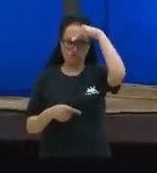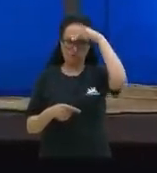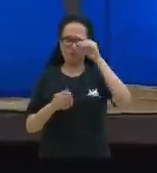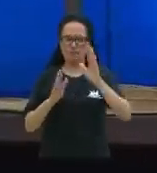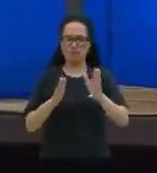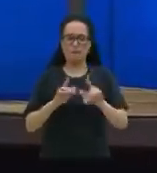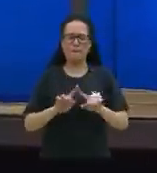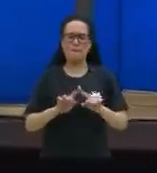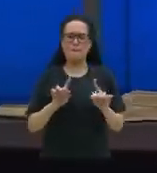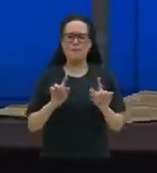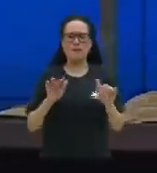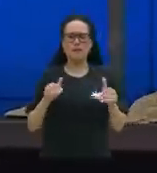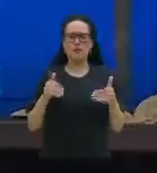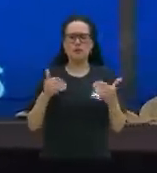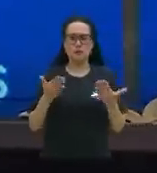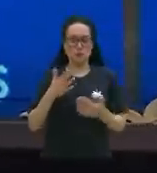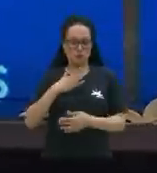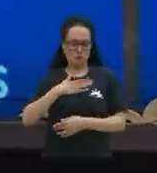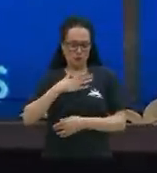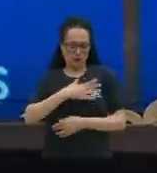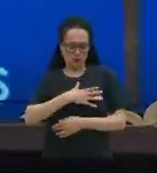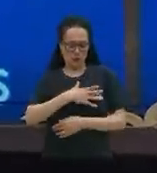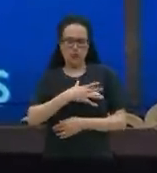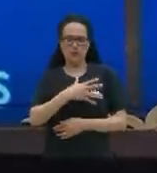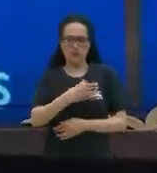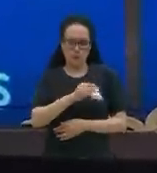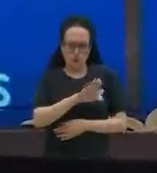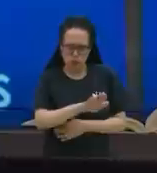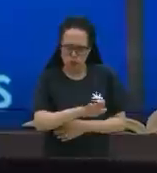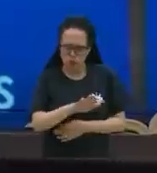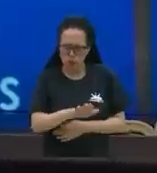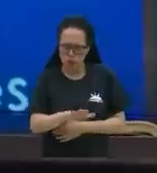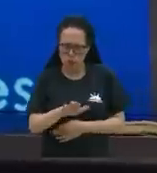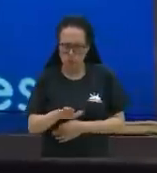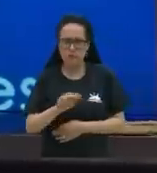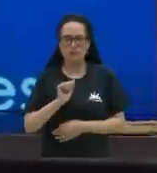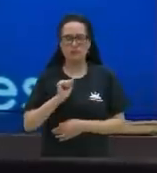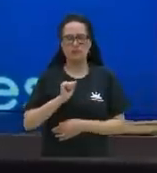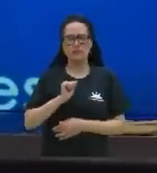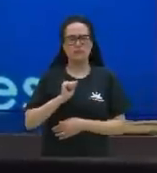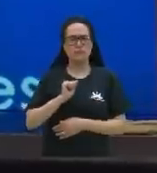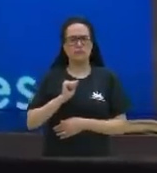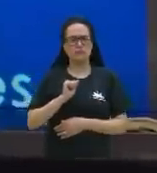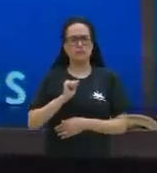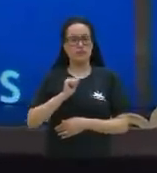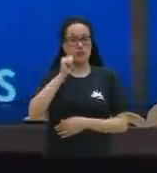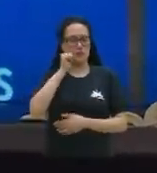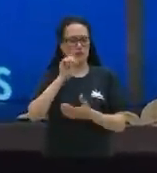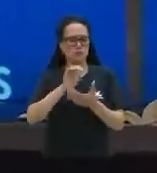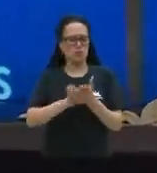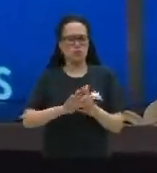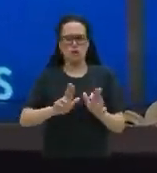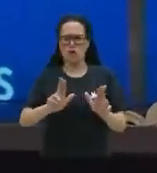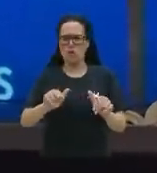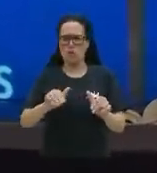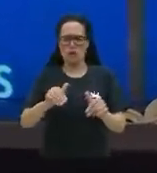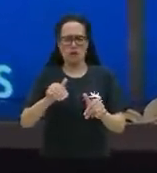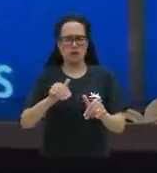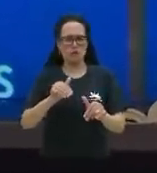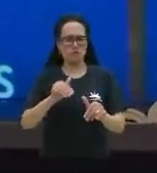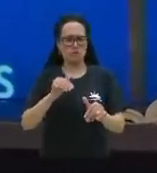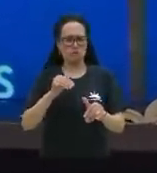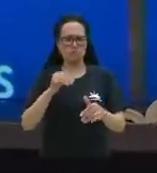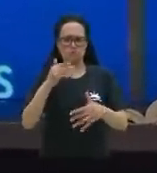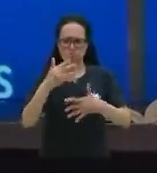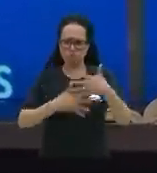mas quando os meus filhos ainda eram pequenos, a Neuzinha nunca me impediu, pelo contrário, ela